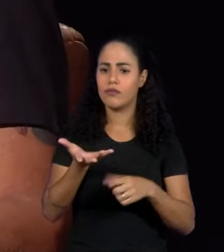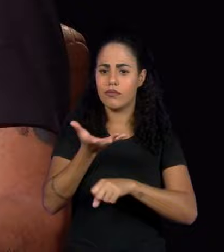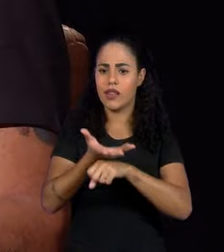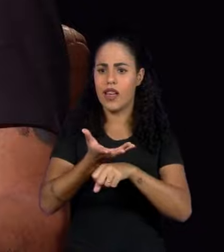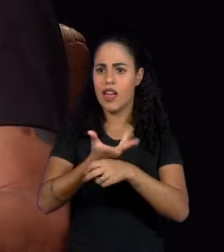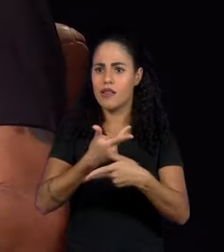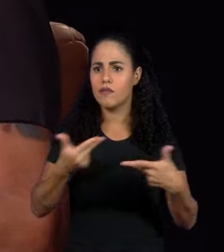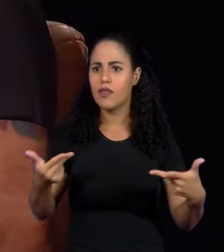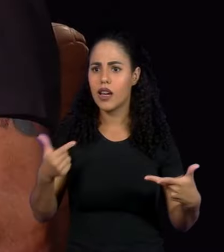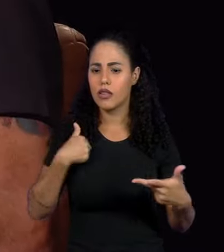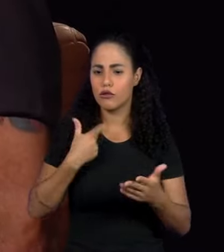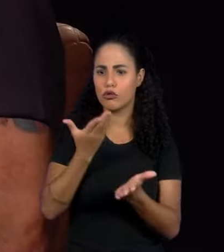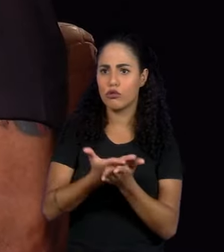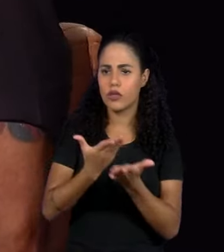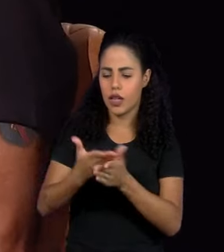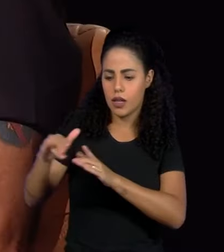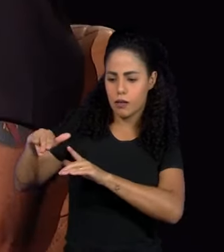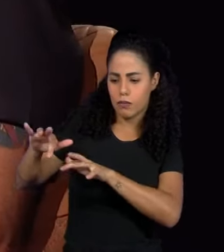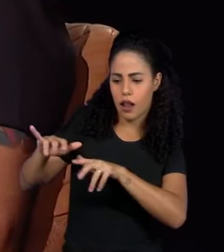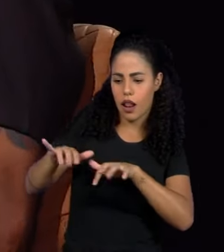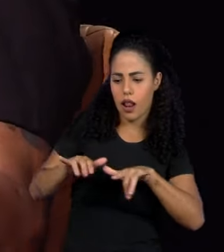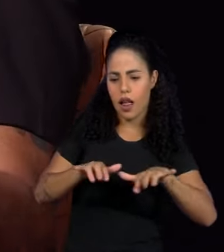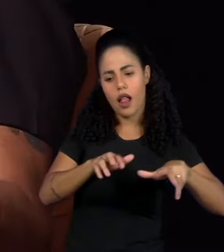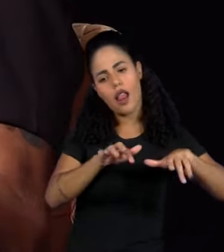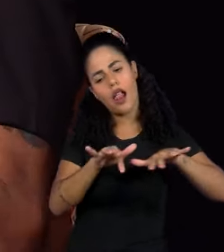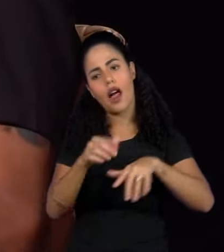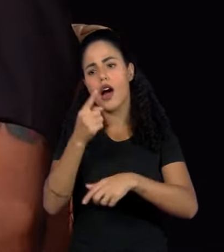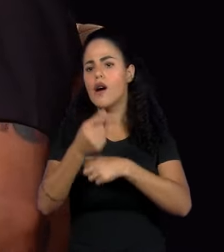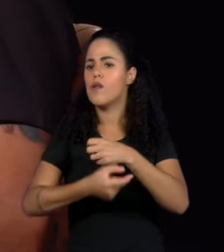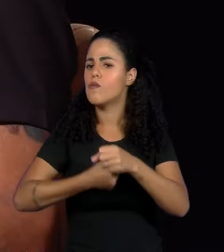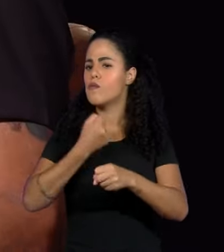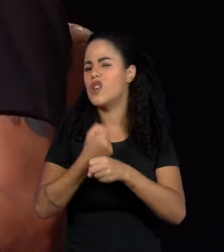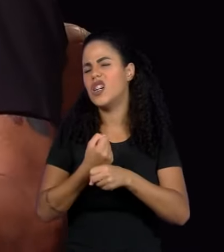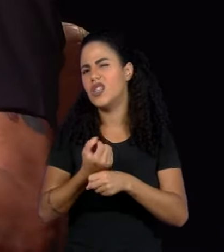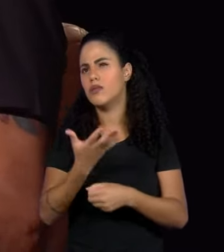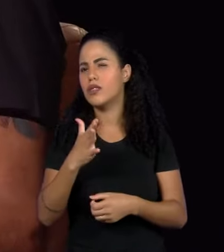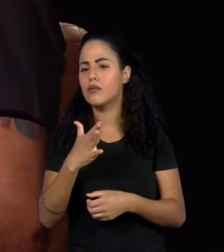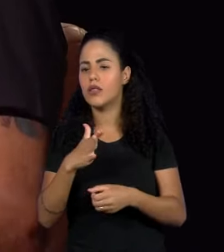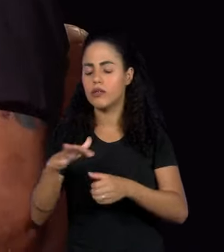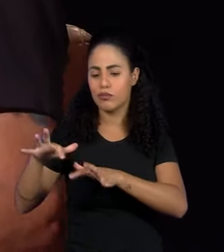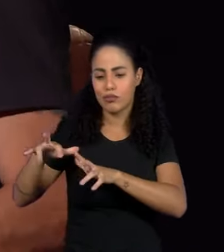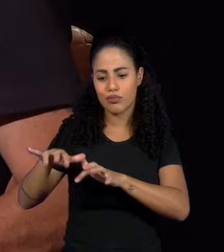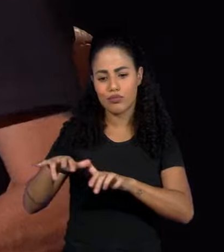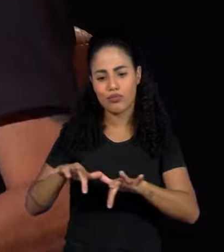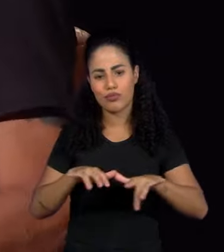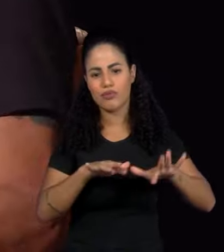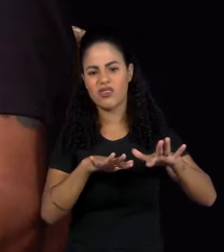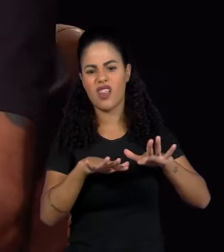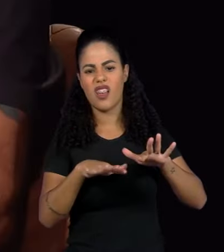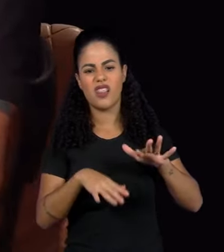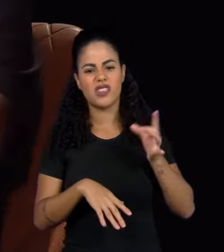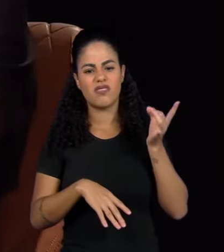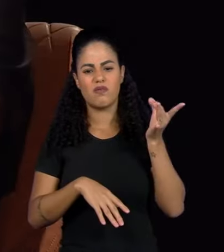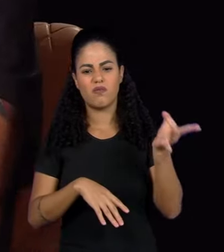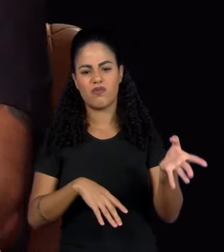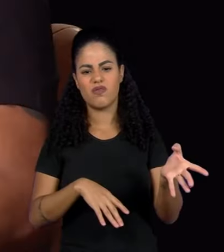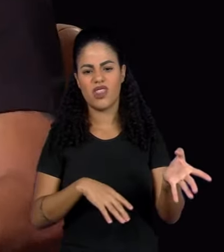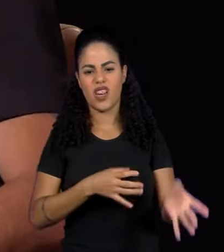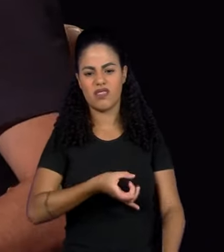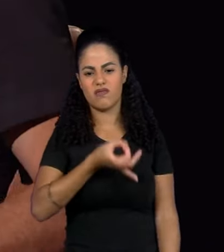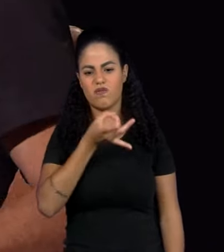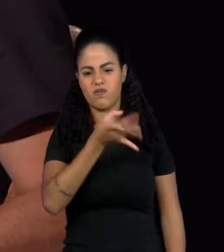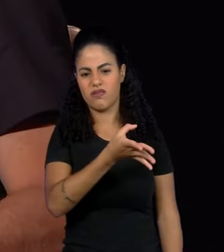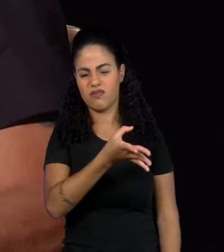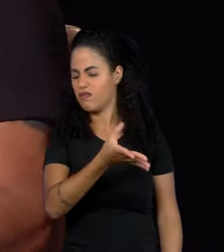tive a oportunidade de estudar piano durante 1 ano, tocava boogie-woogie, tudo. Mas eu fui largando, não era... Tanto que as primeiras coisas